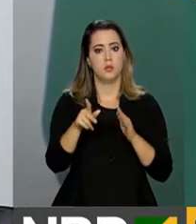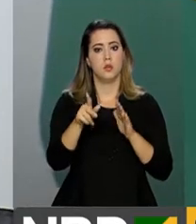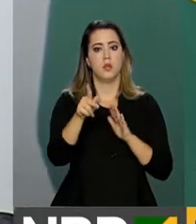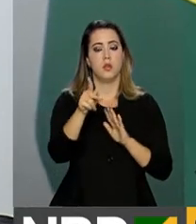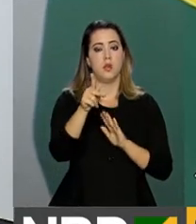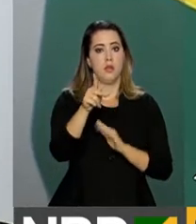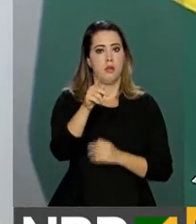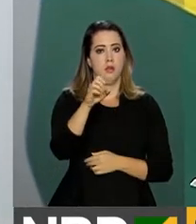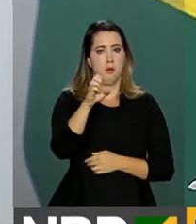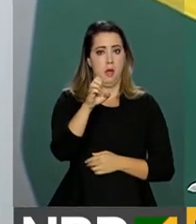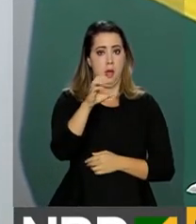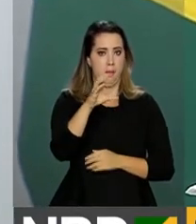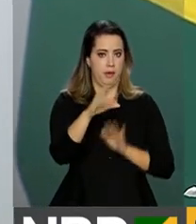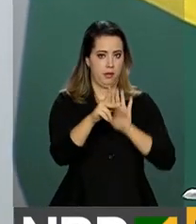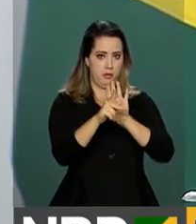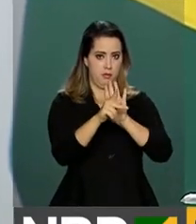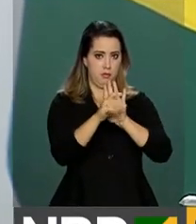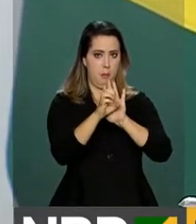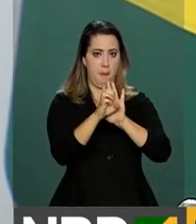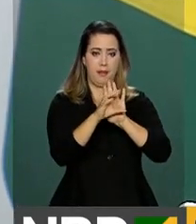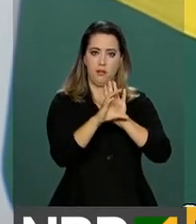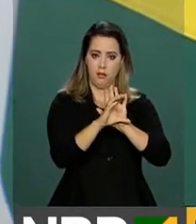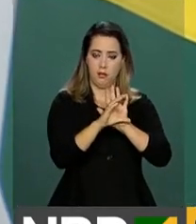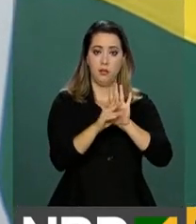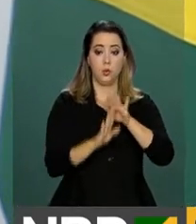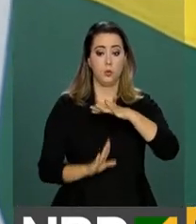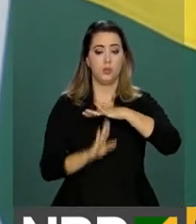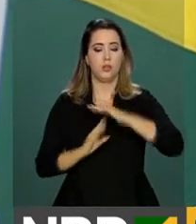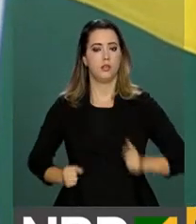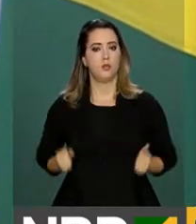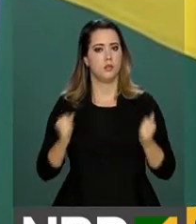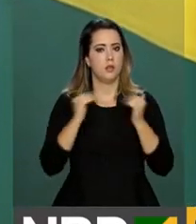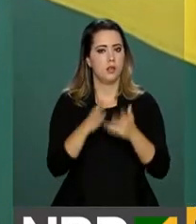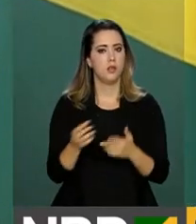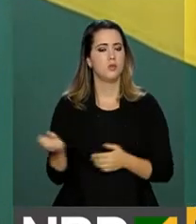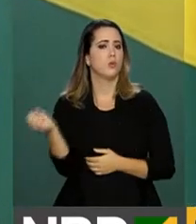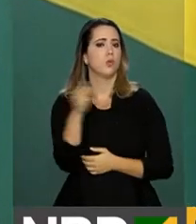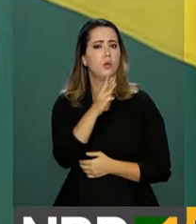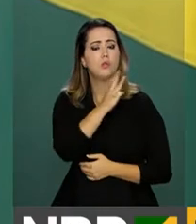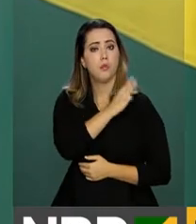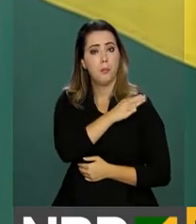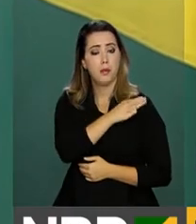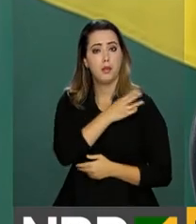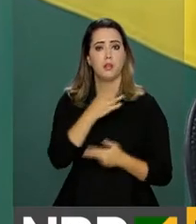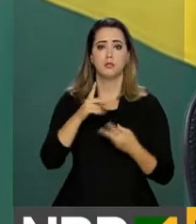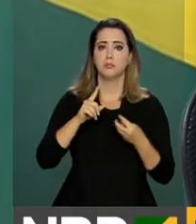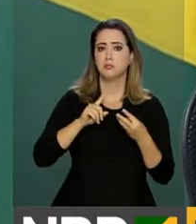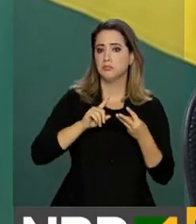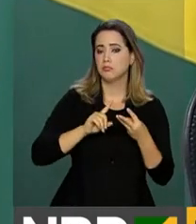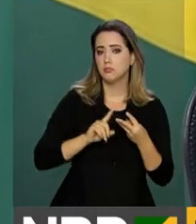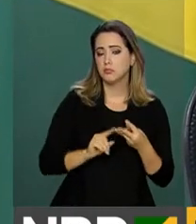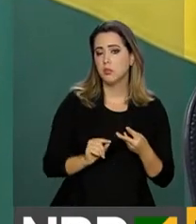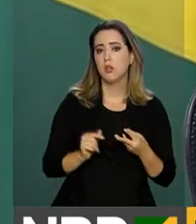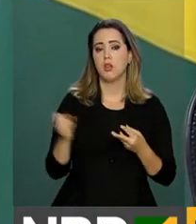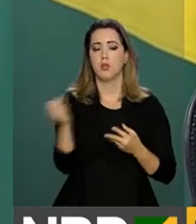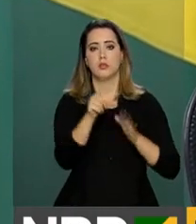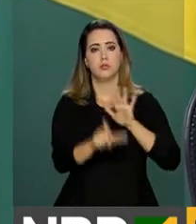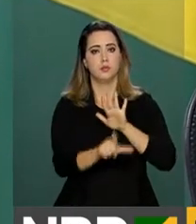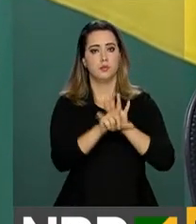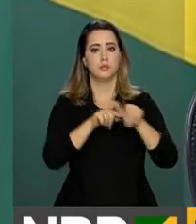do teto dos gastos com a reforma no ensino médio a reforma trabalhista